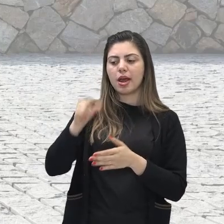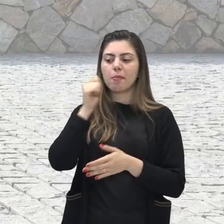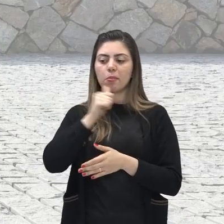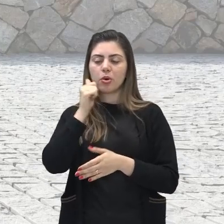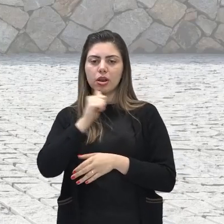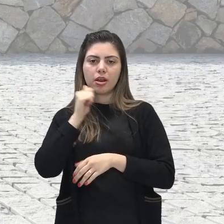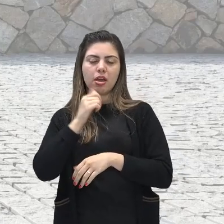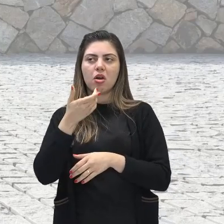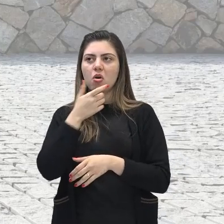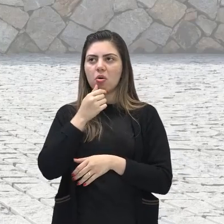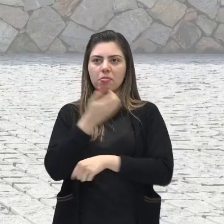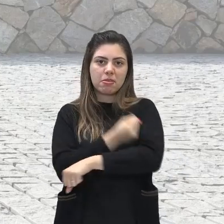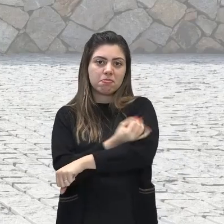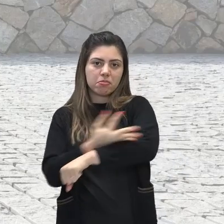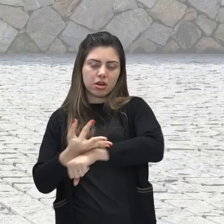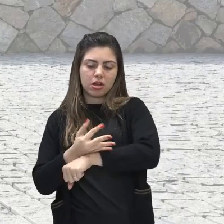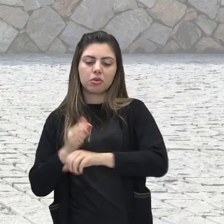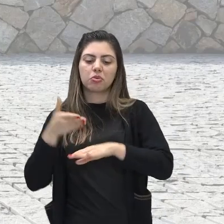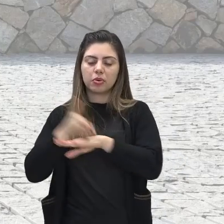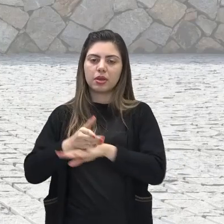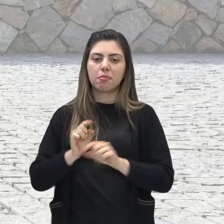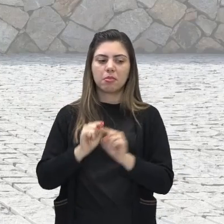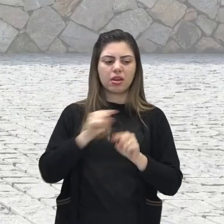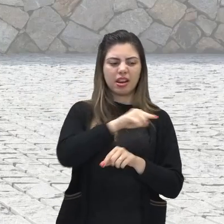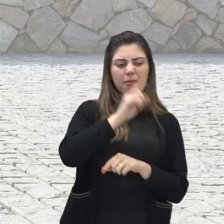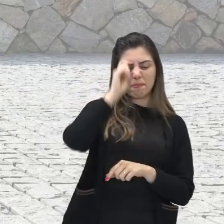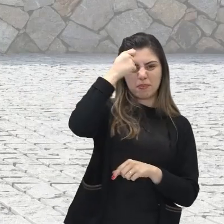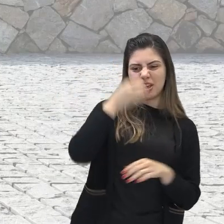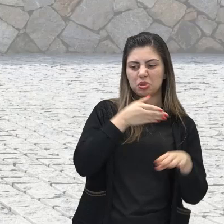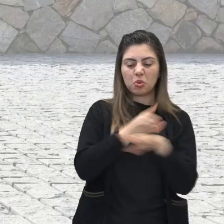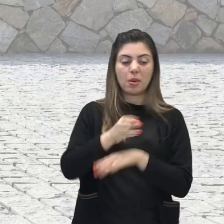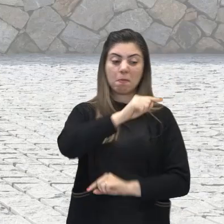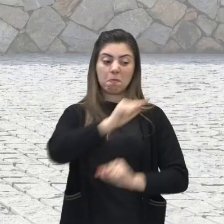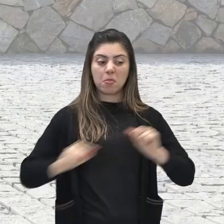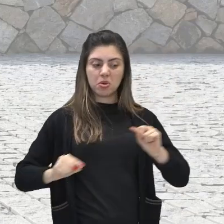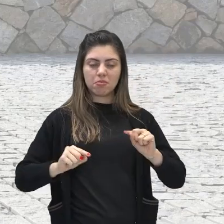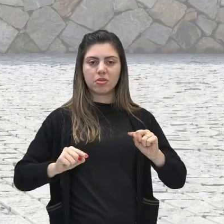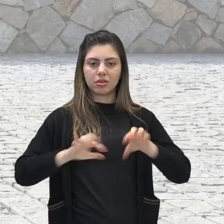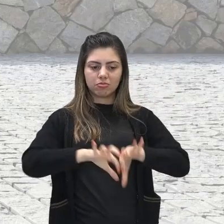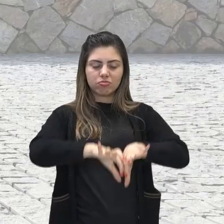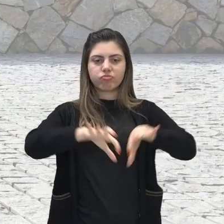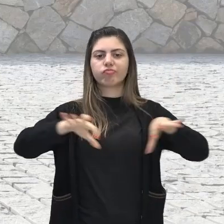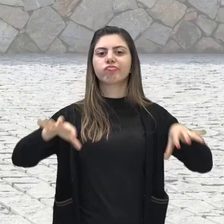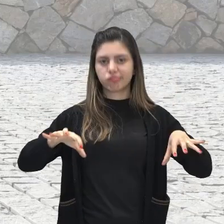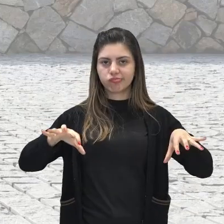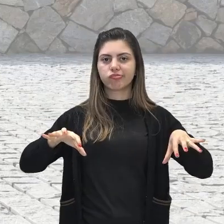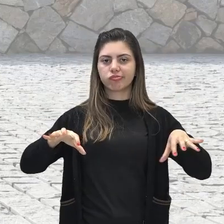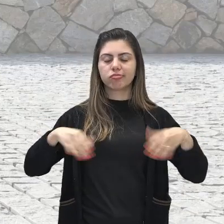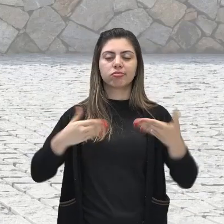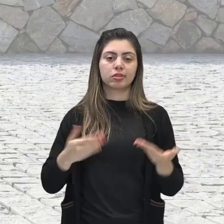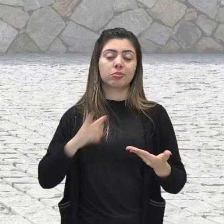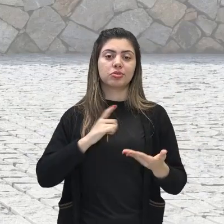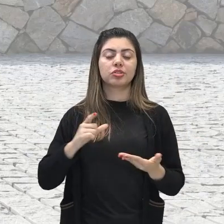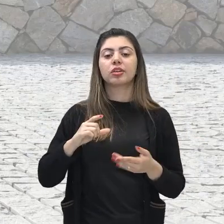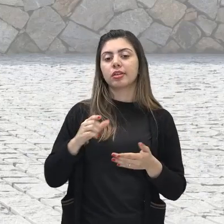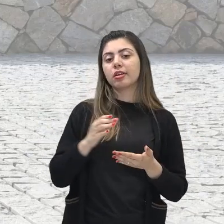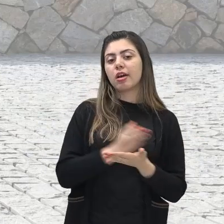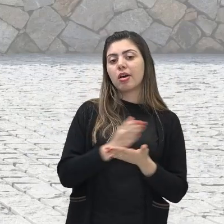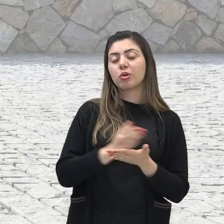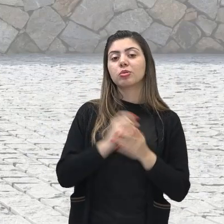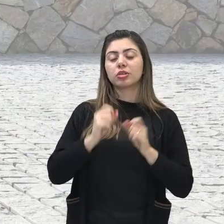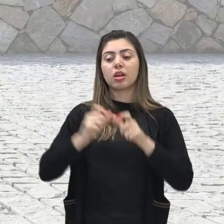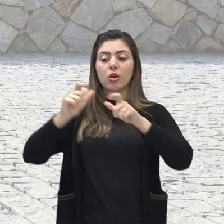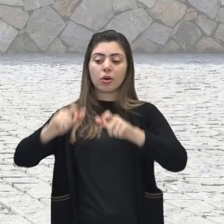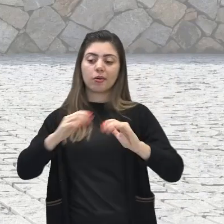brancas poderiam frequentar e os negros não podiam de jeito nenhum ficar perto. Então, existiam até mesmo zonas